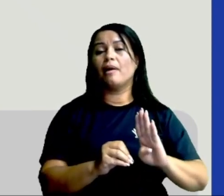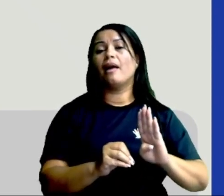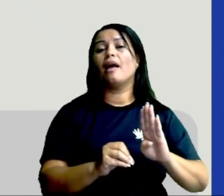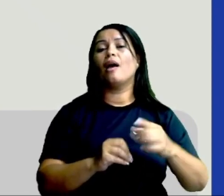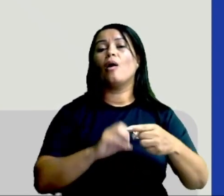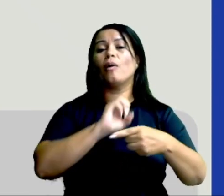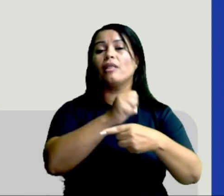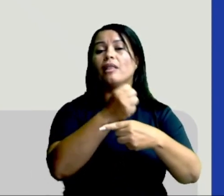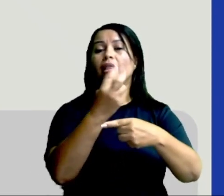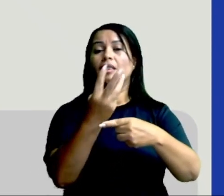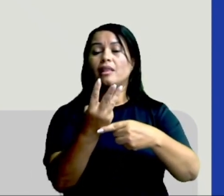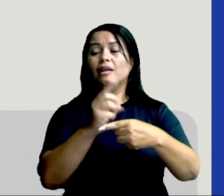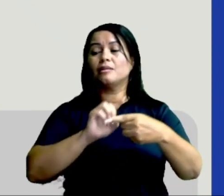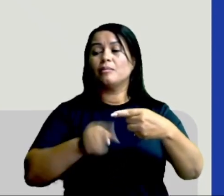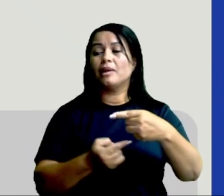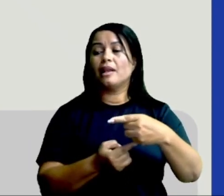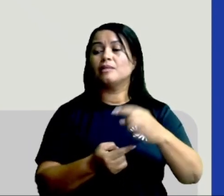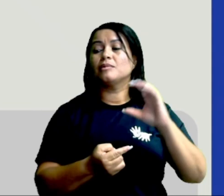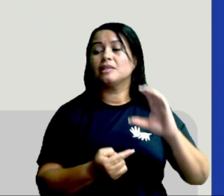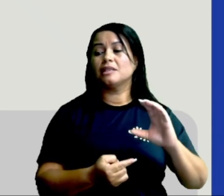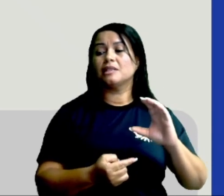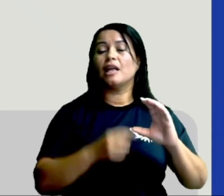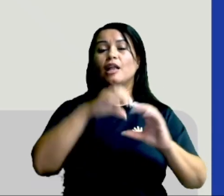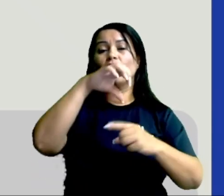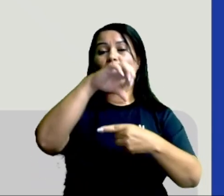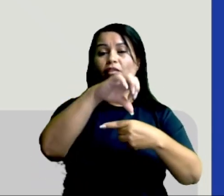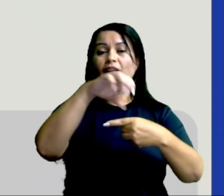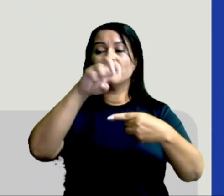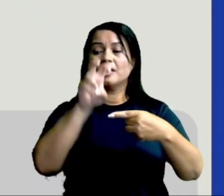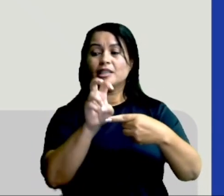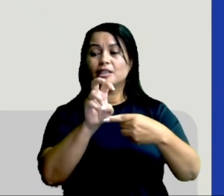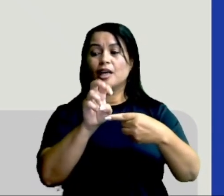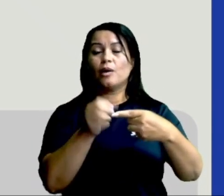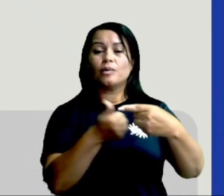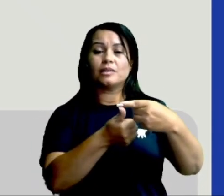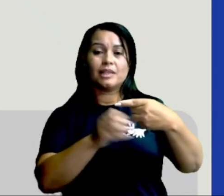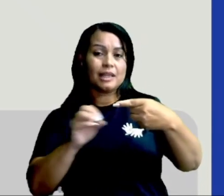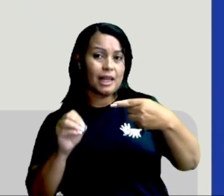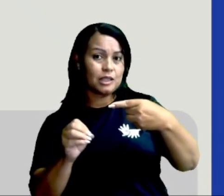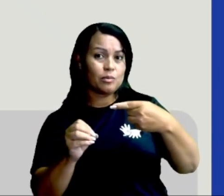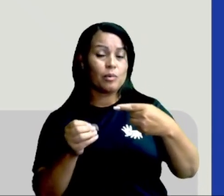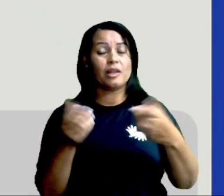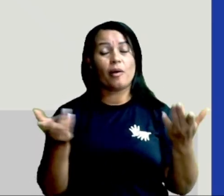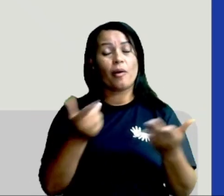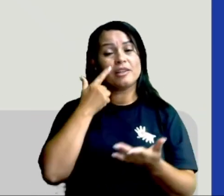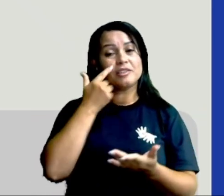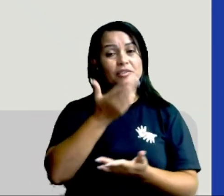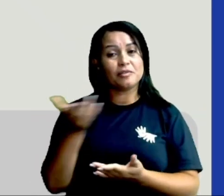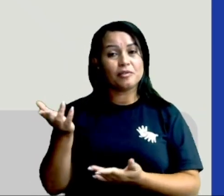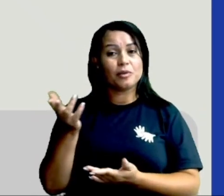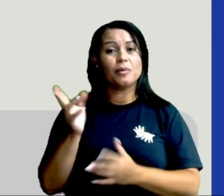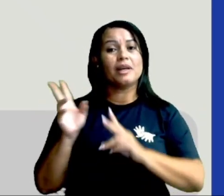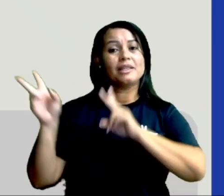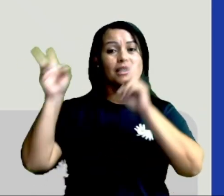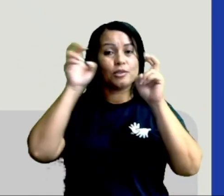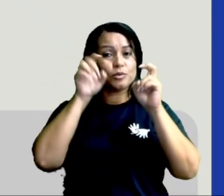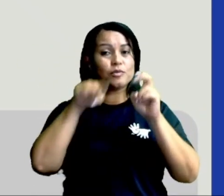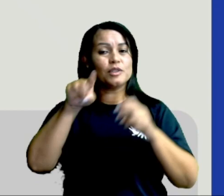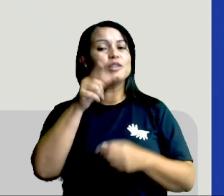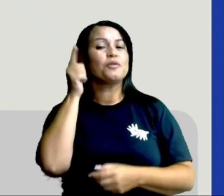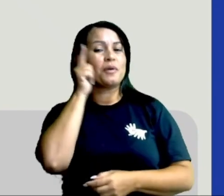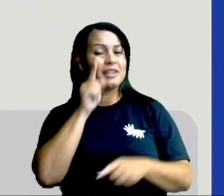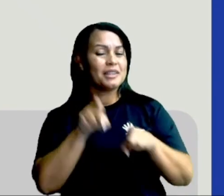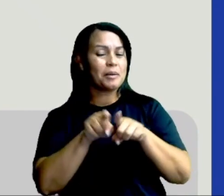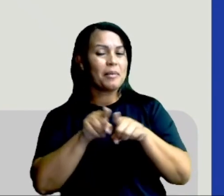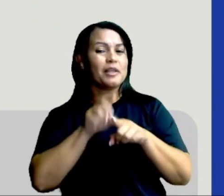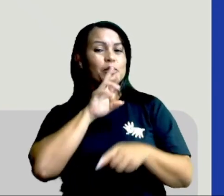83 milésimo e letra C, 95 centésimos. Então, a gente acabou de ver esse assunto e vocês conseguem